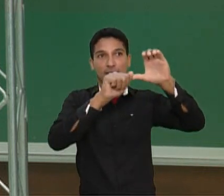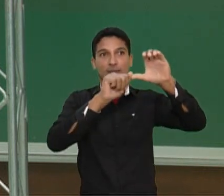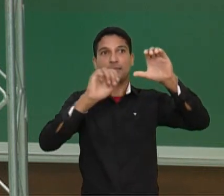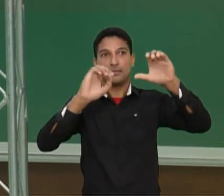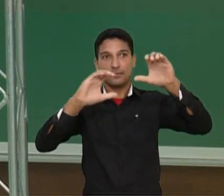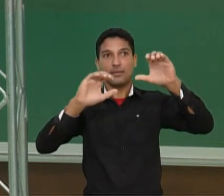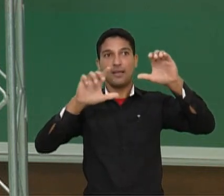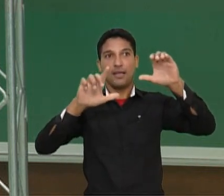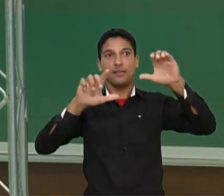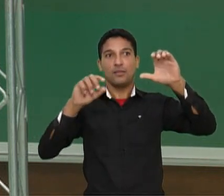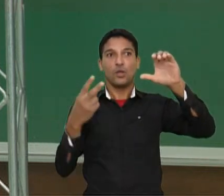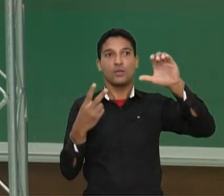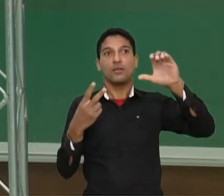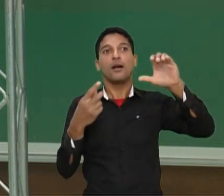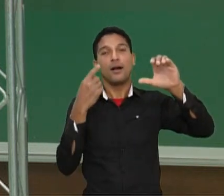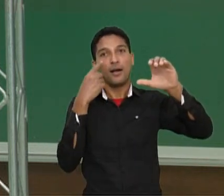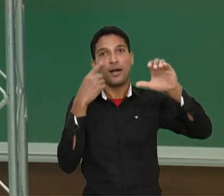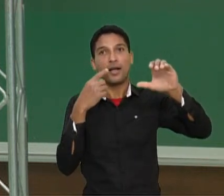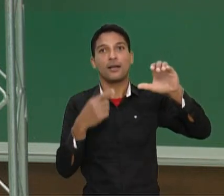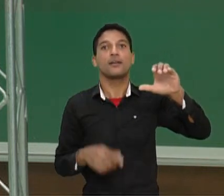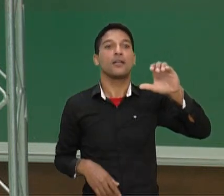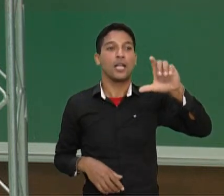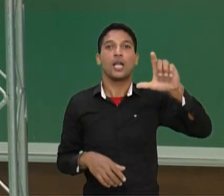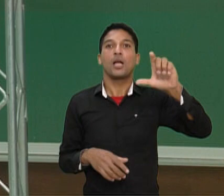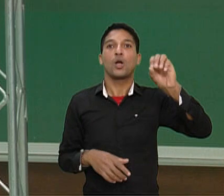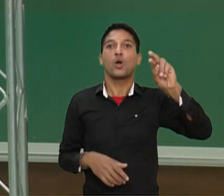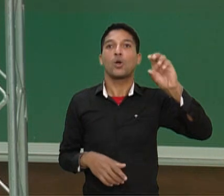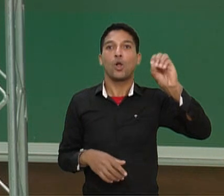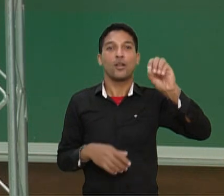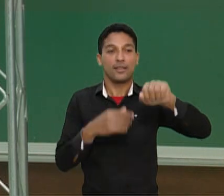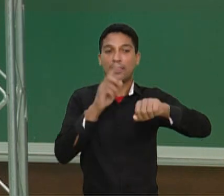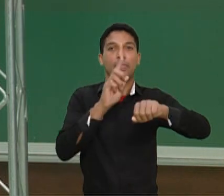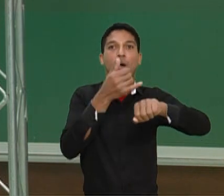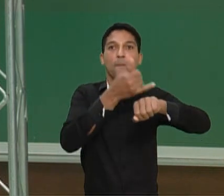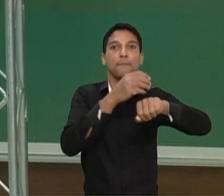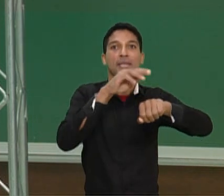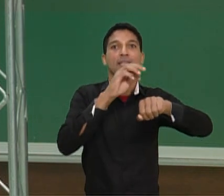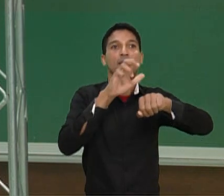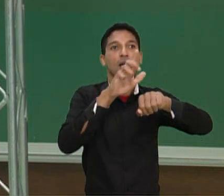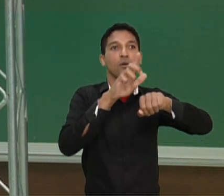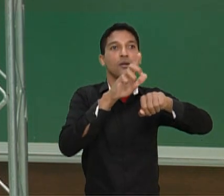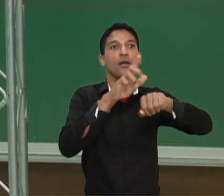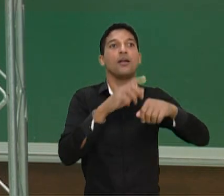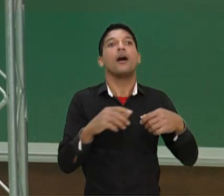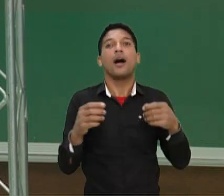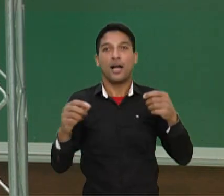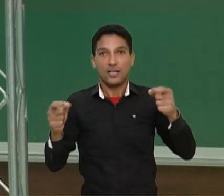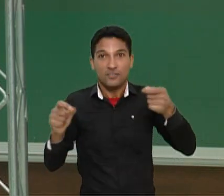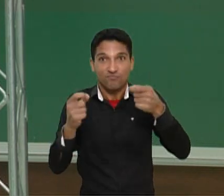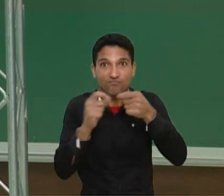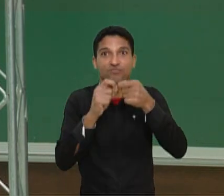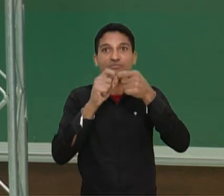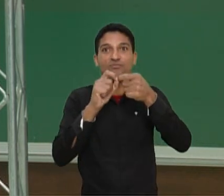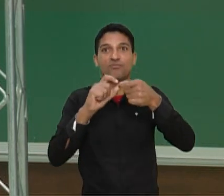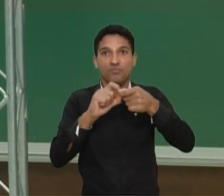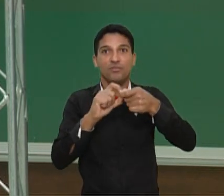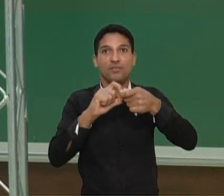CaCl2, cálcio metal, cloro não metal. Composto iônico, faz ligação iônica,